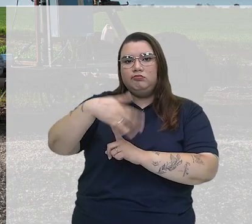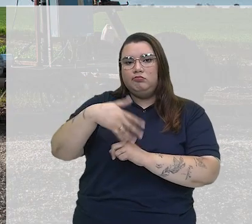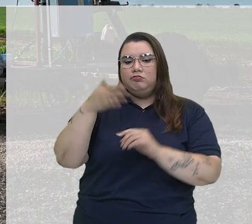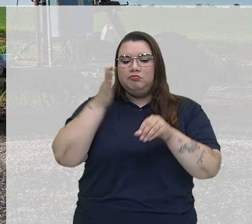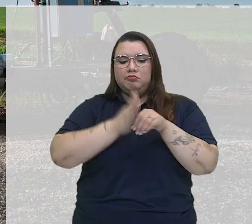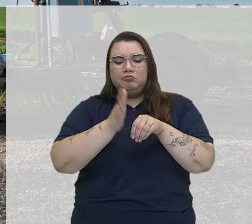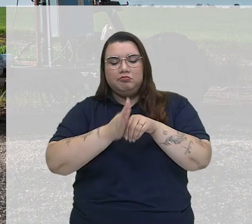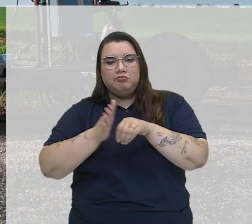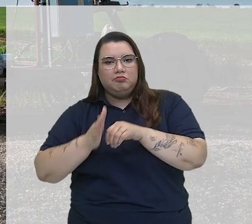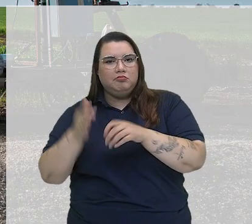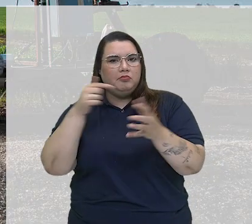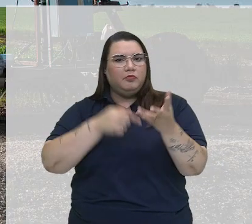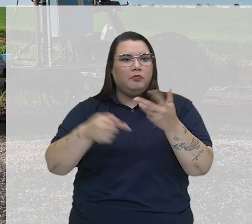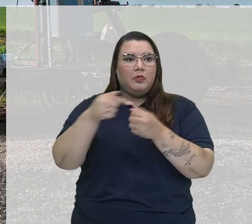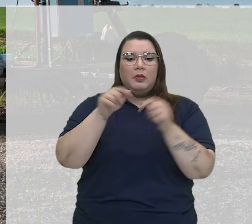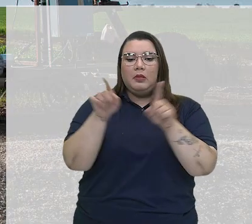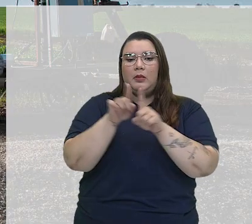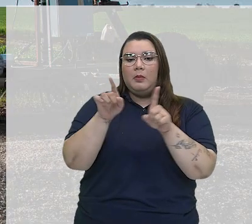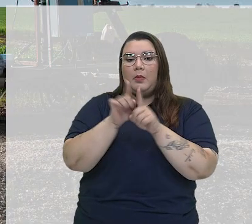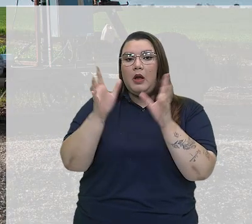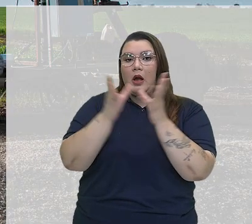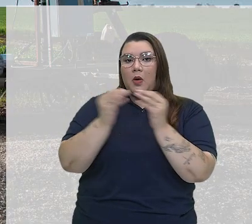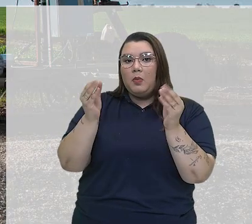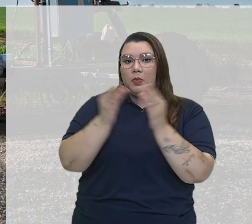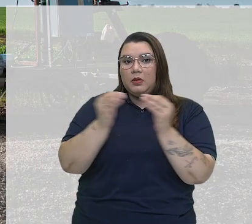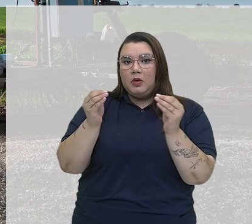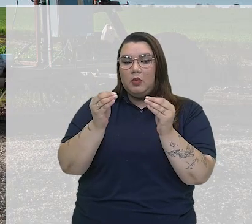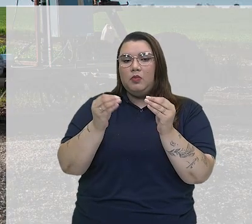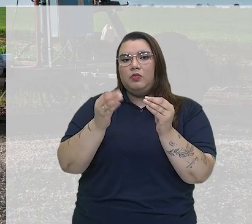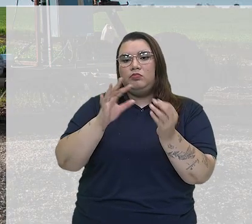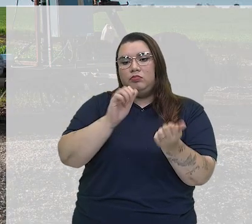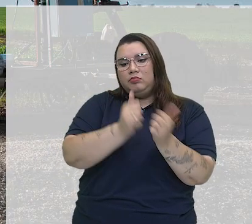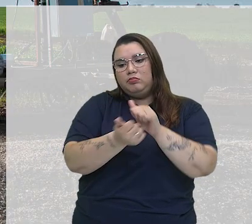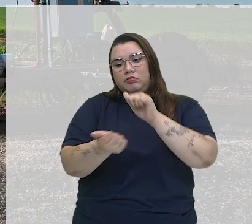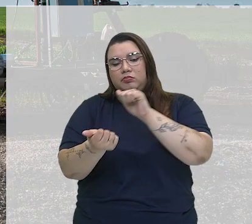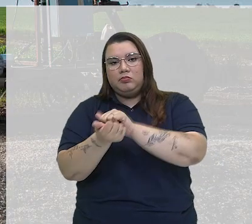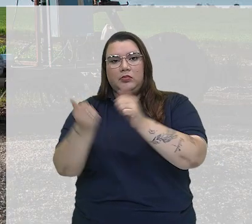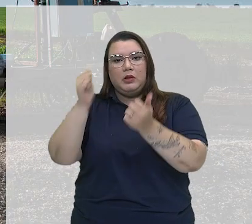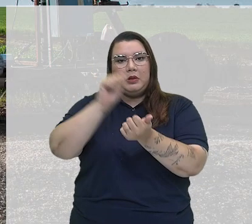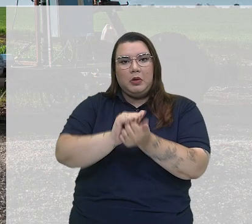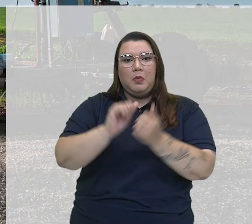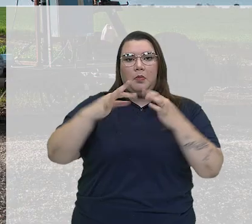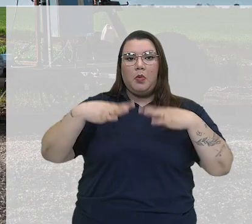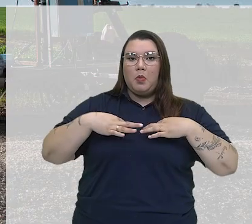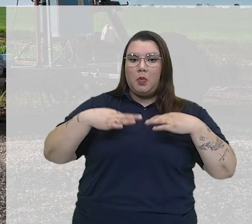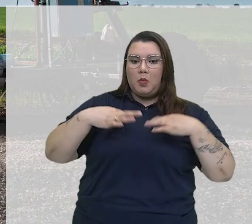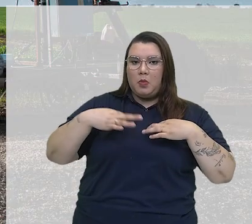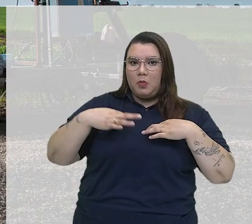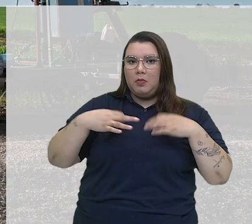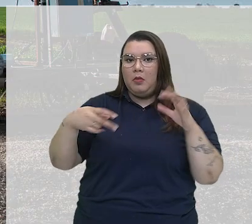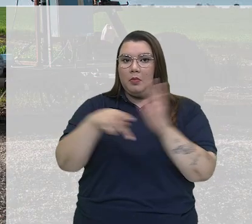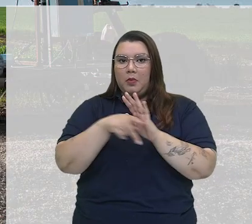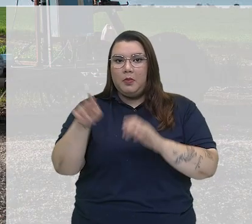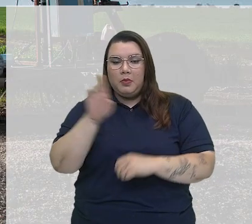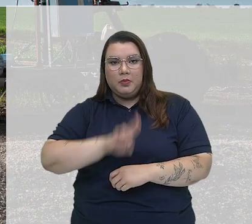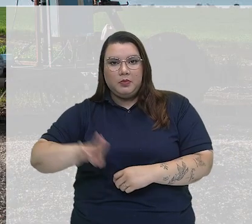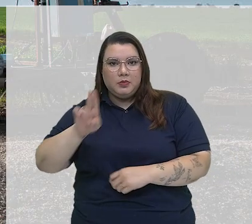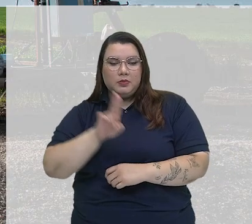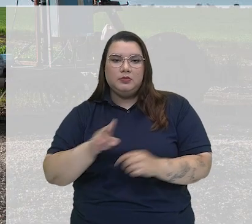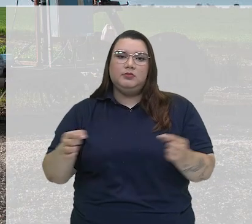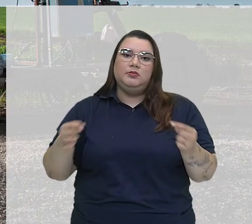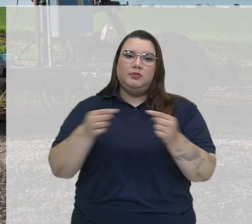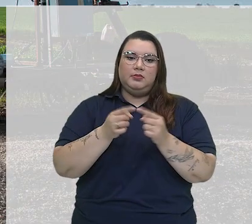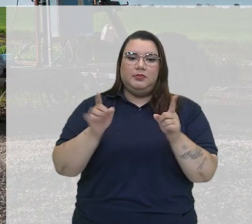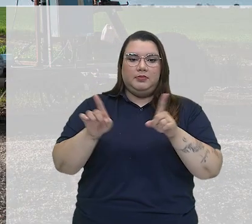as verduras, até o algodão da roupa que nós utilizamos, que é cultivado em áreas agrícolas,